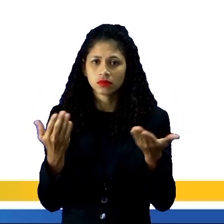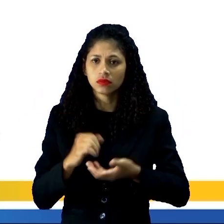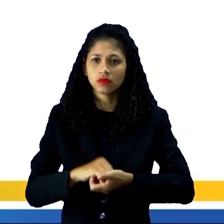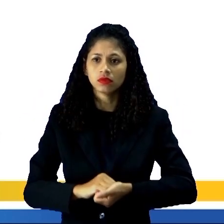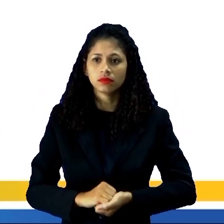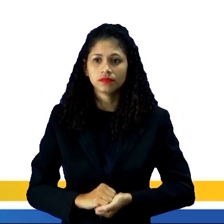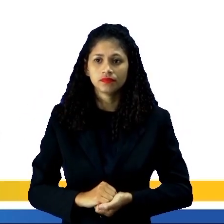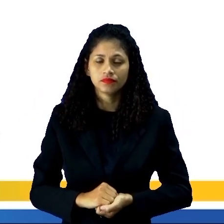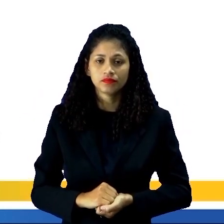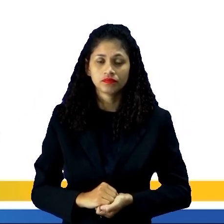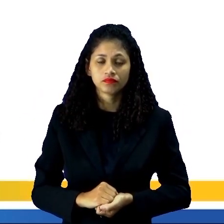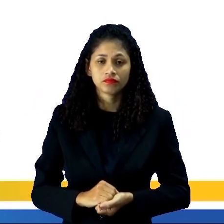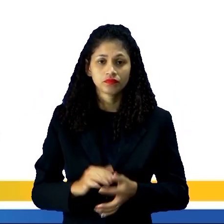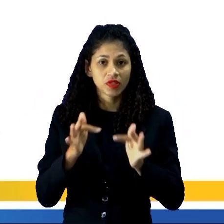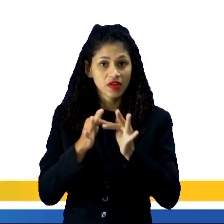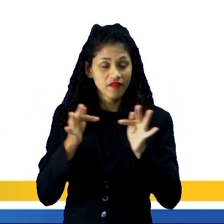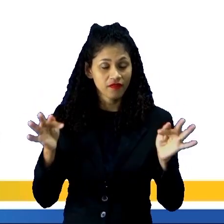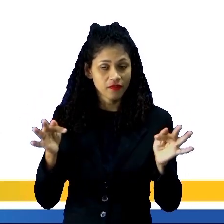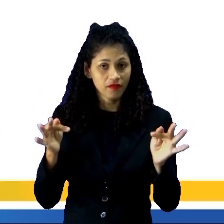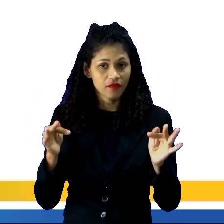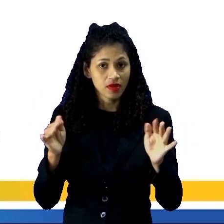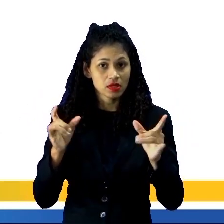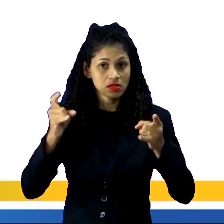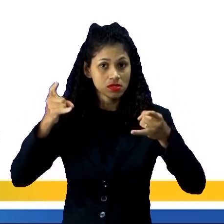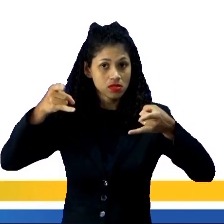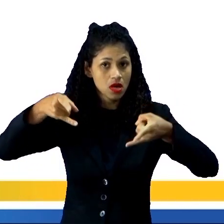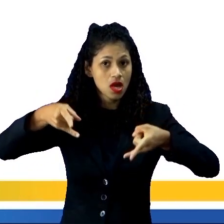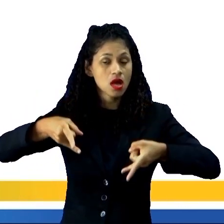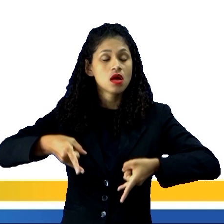abaixo, a cama é uma coisa